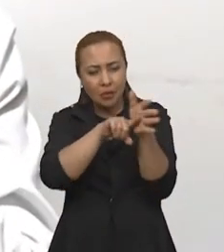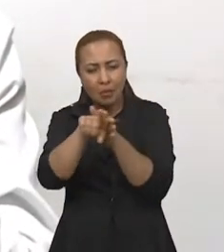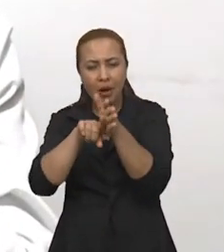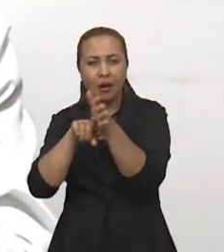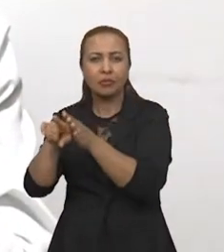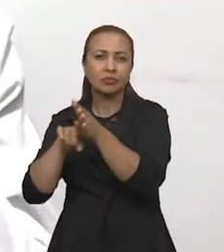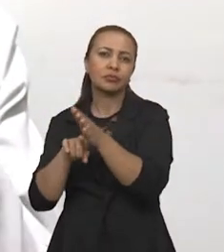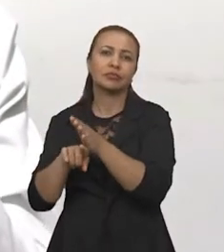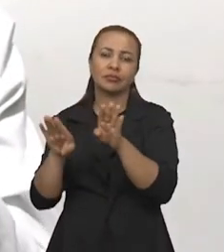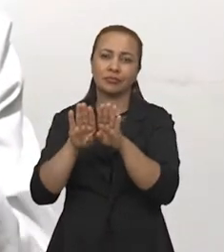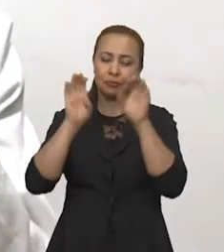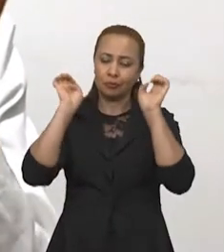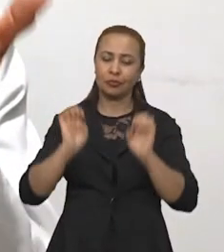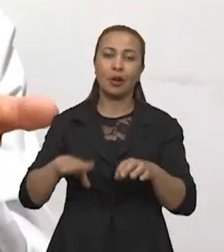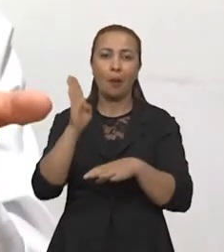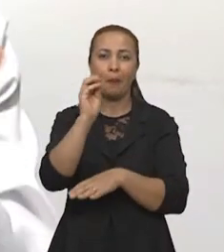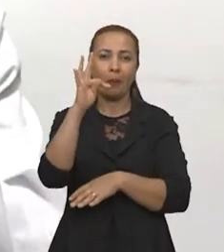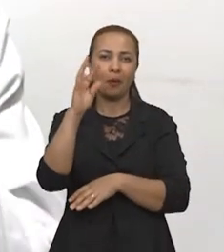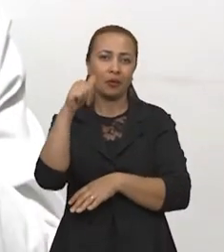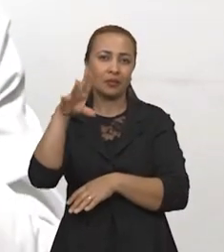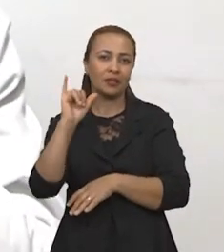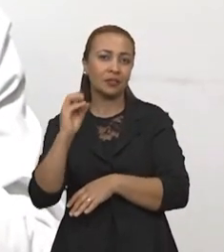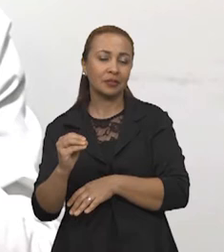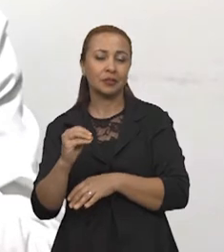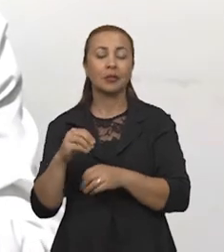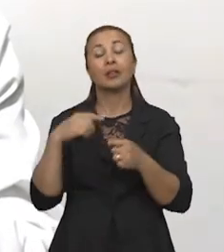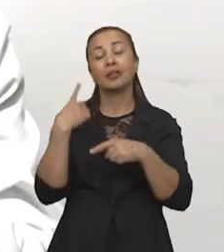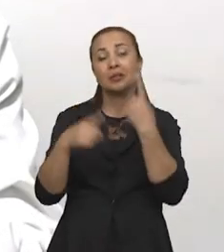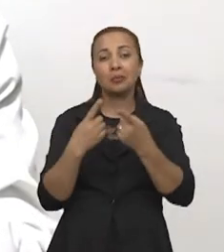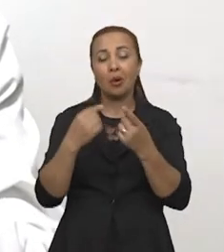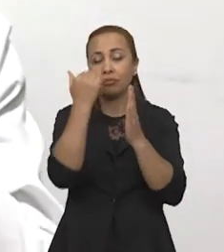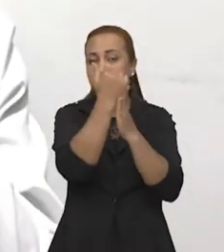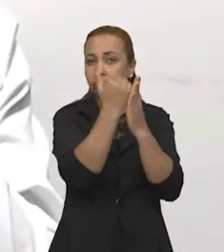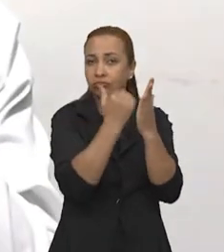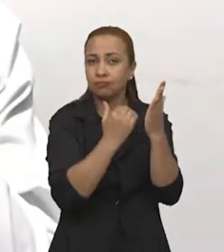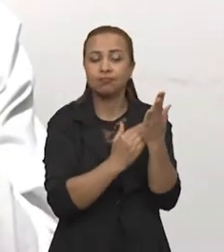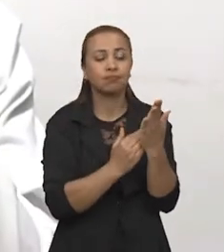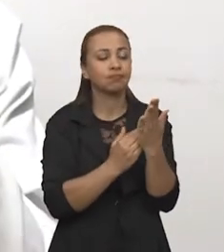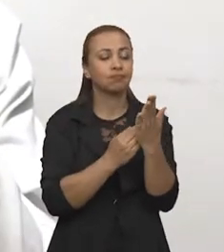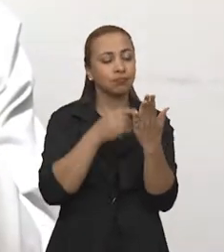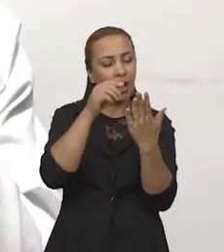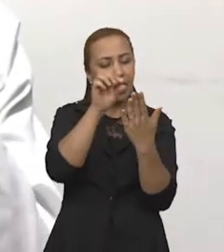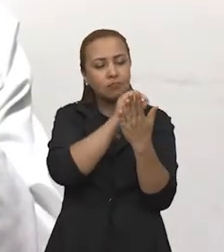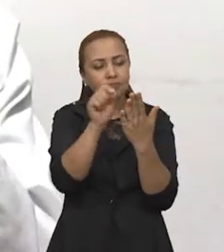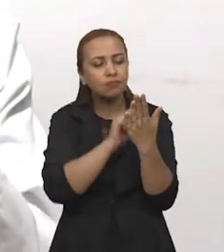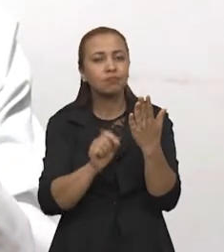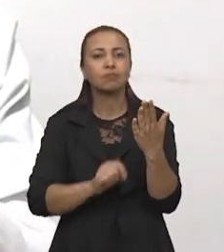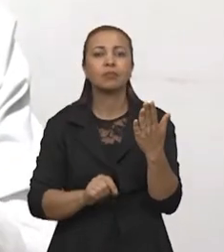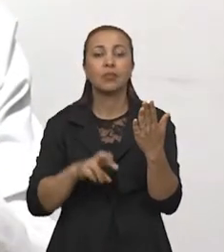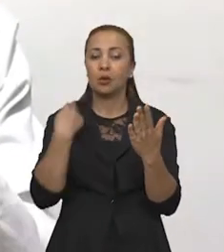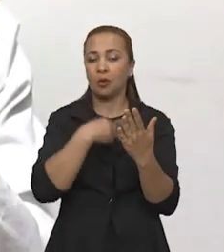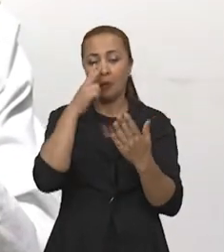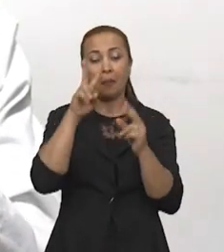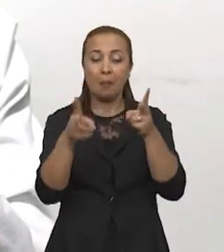levantamento etnobotânico. Então, a partir desse levantamento, que nós, inclusive, publicamos um trabalho, nós, então,